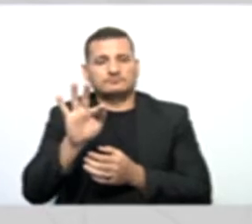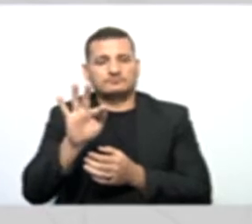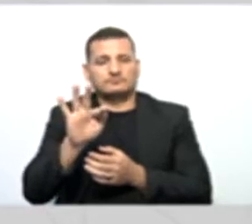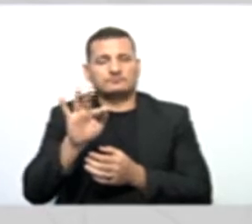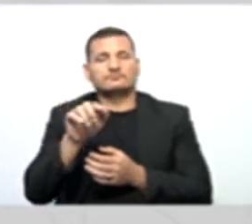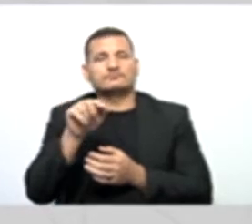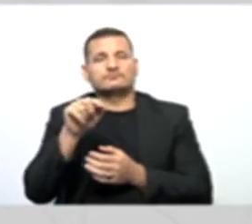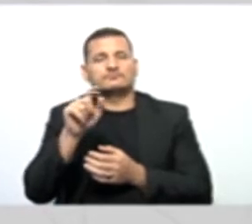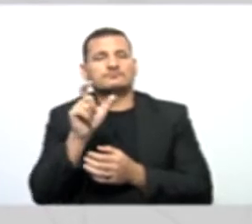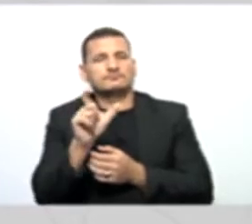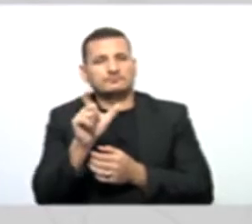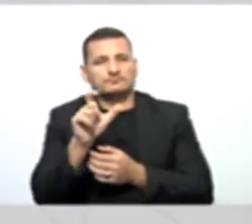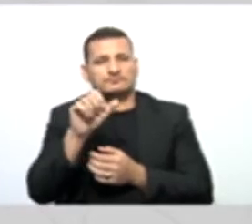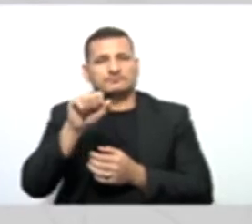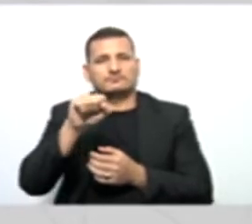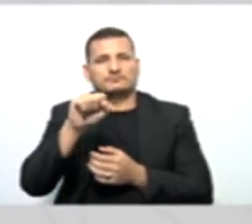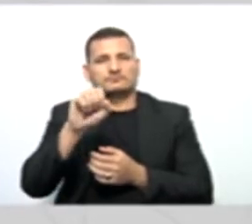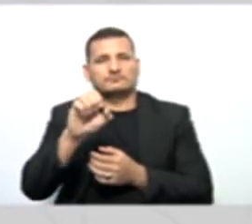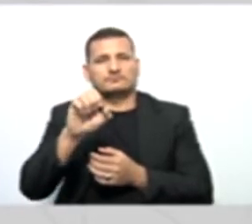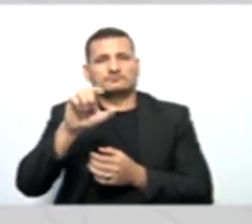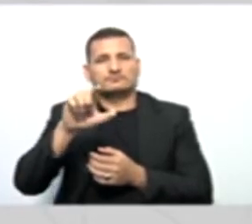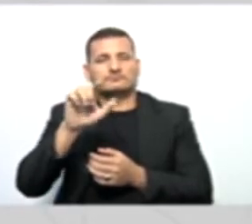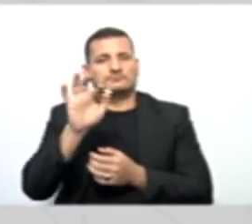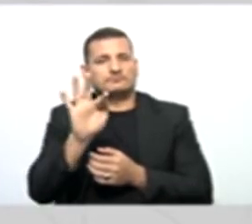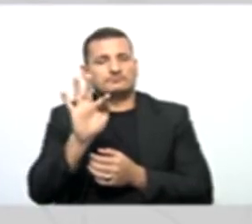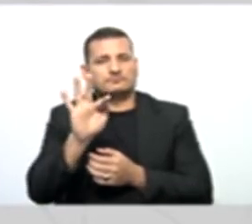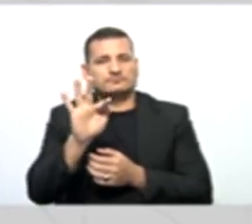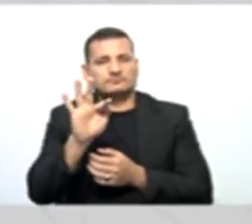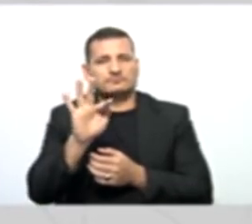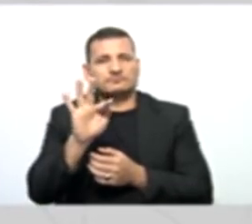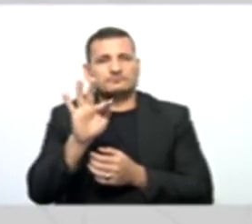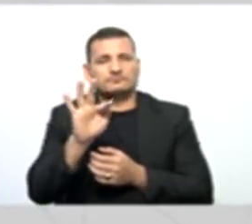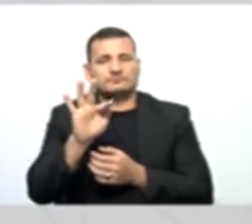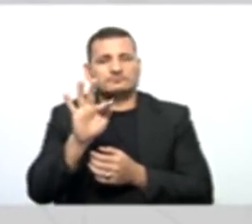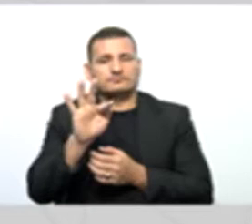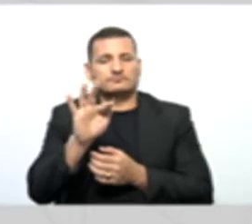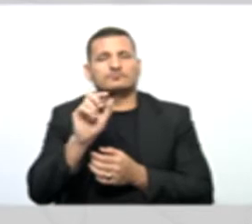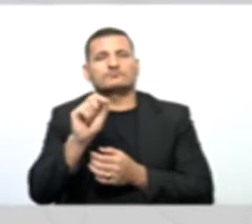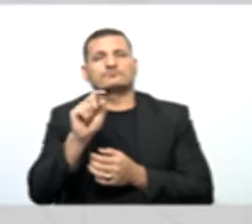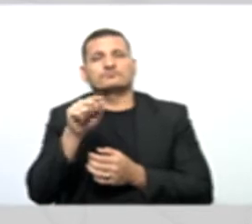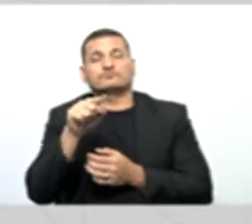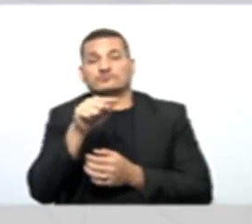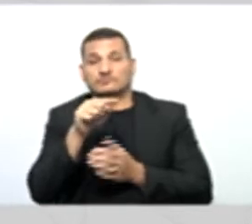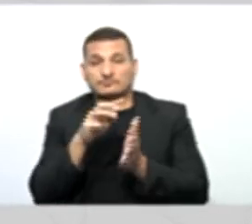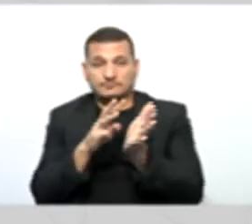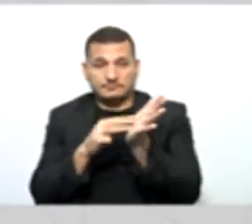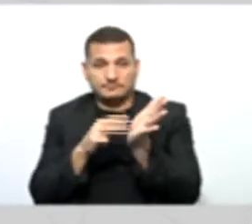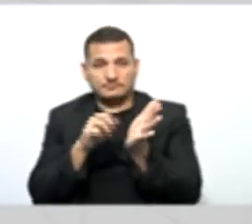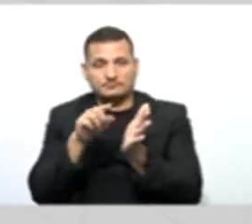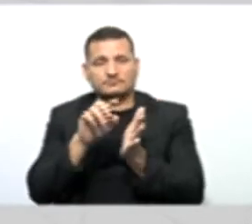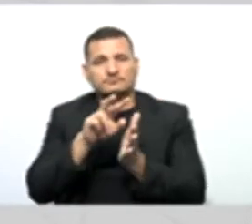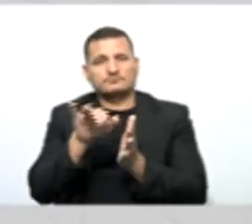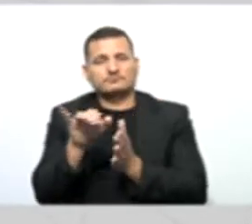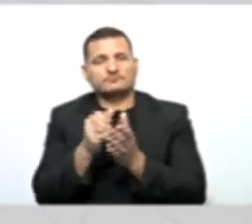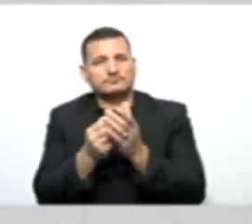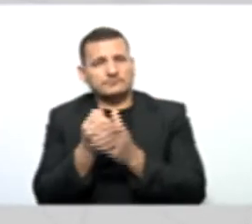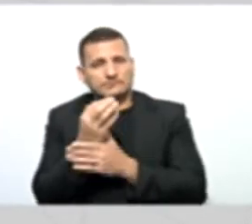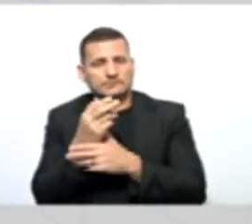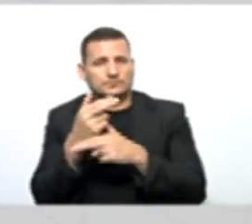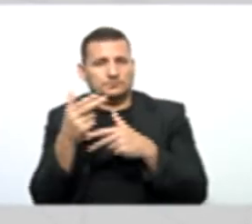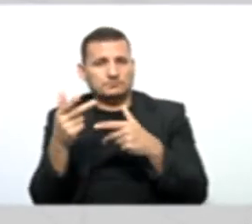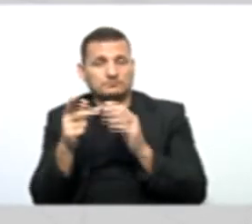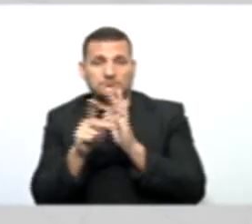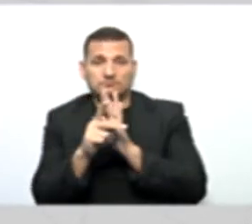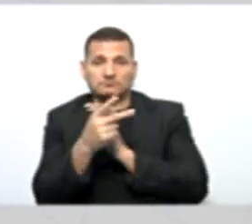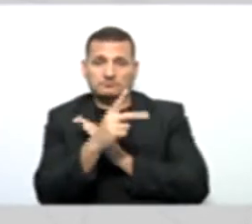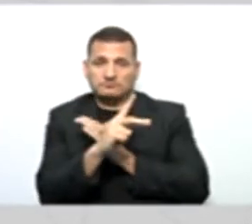essa palavra self apenas para se referir que esse método construtor vai criar um objeto dessa própria